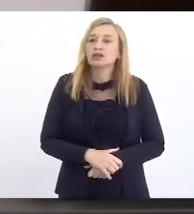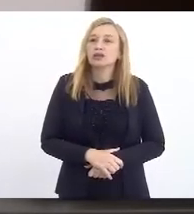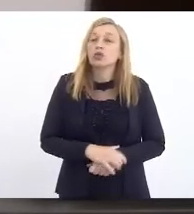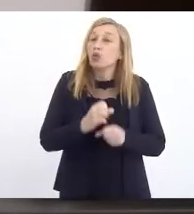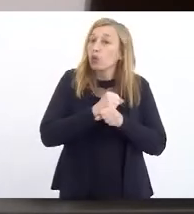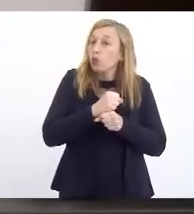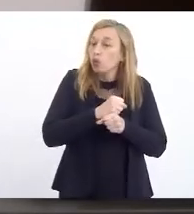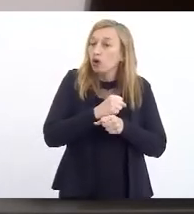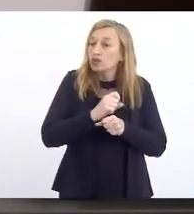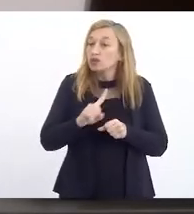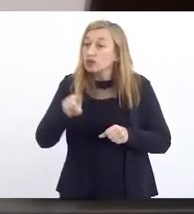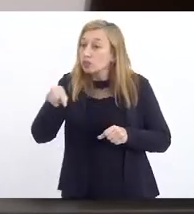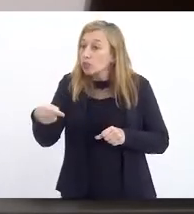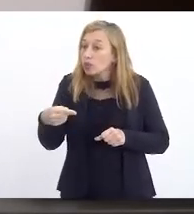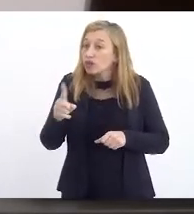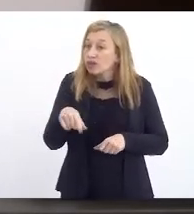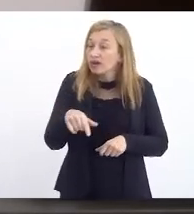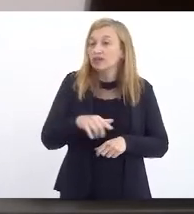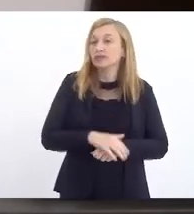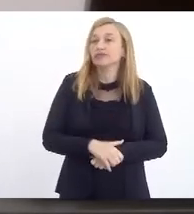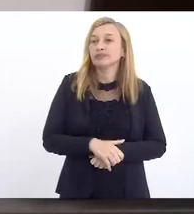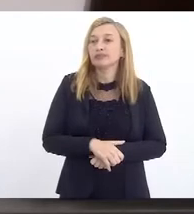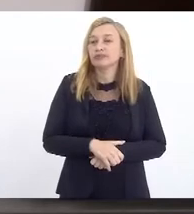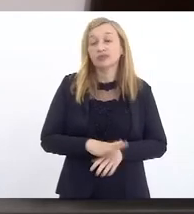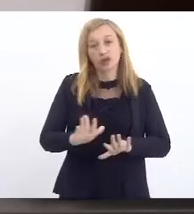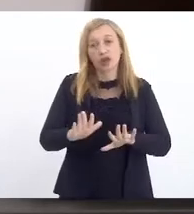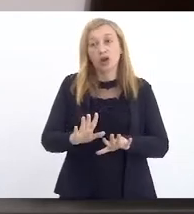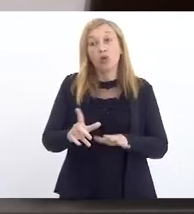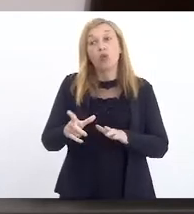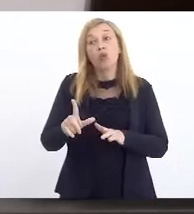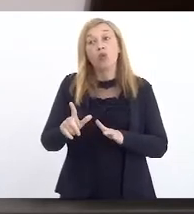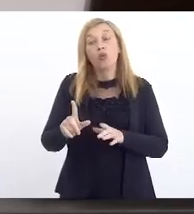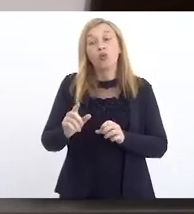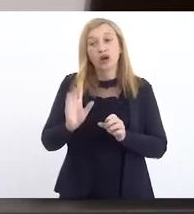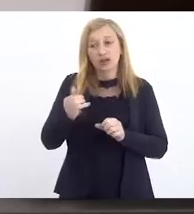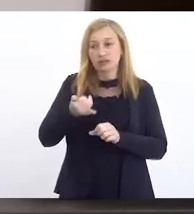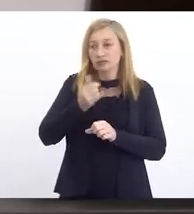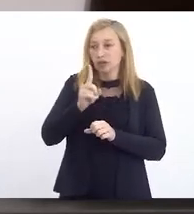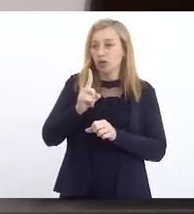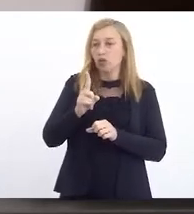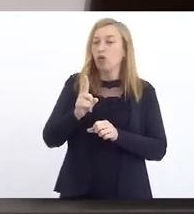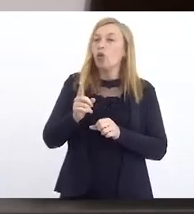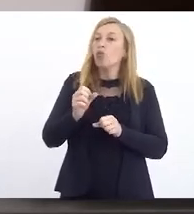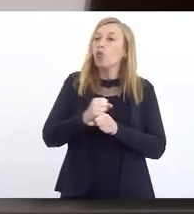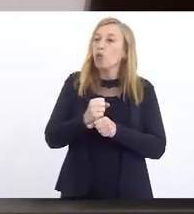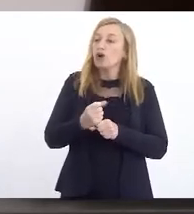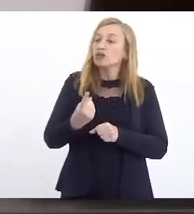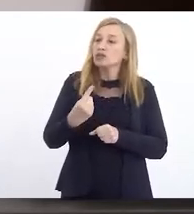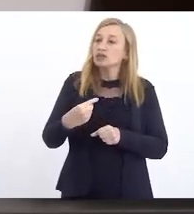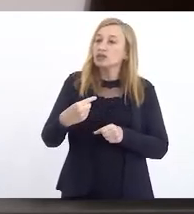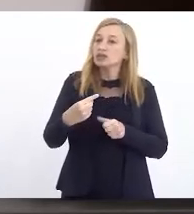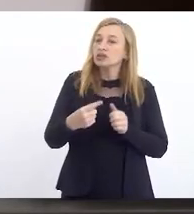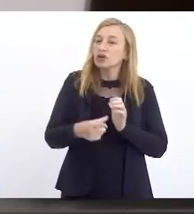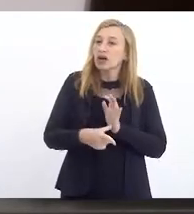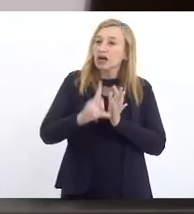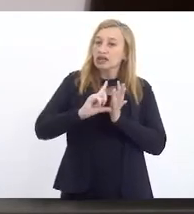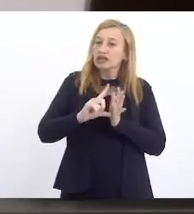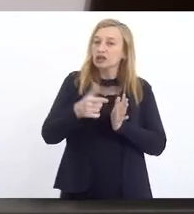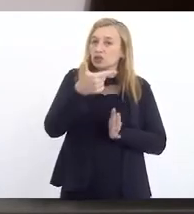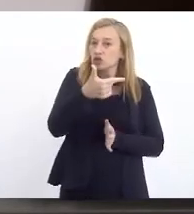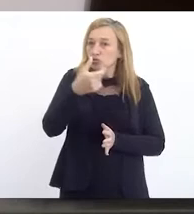ano subsequente, aliás, o ano anterior, é 2020.